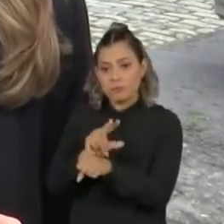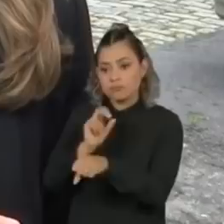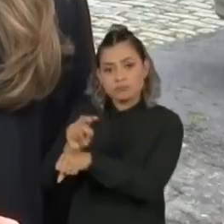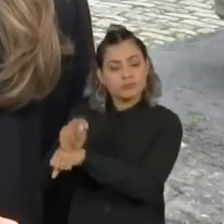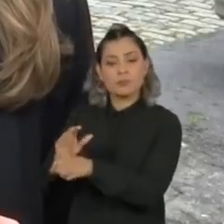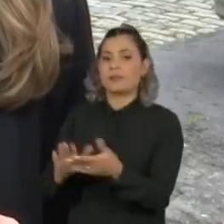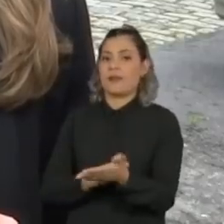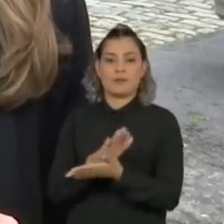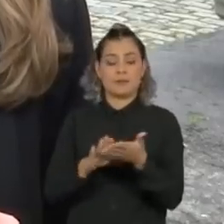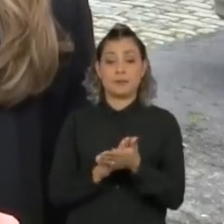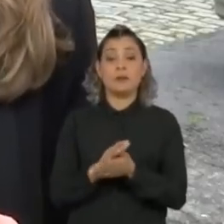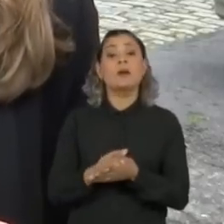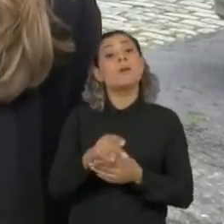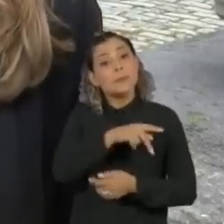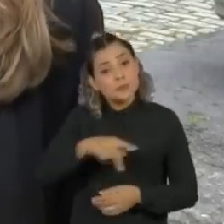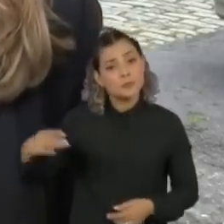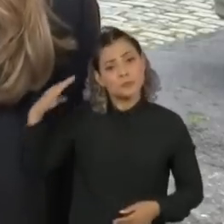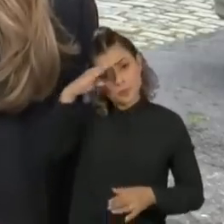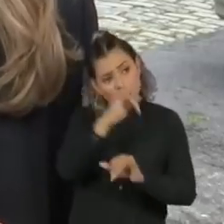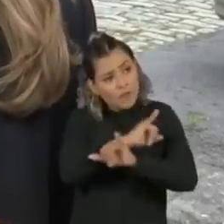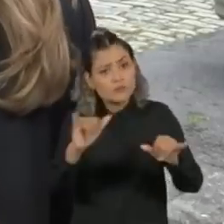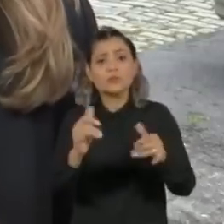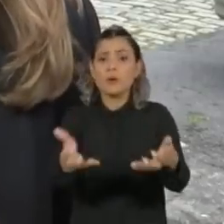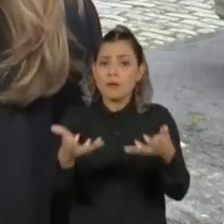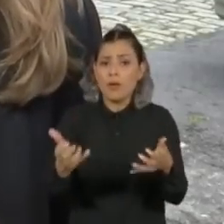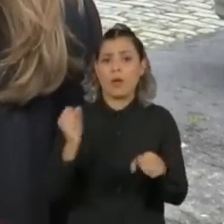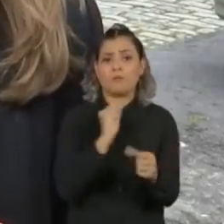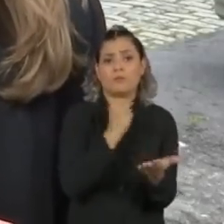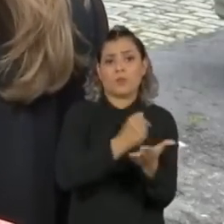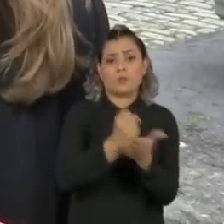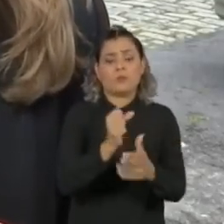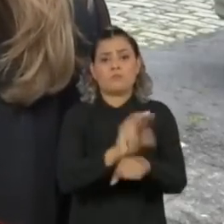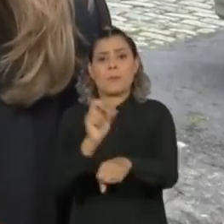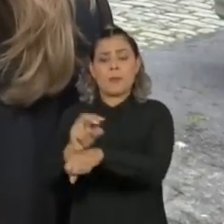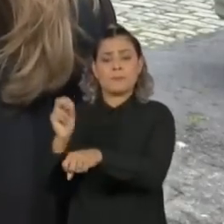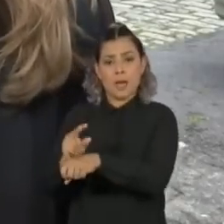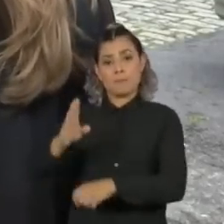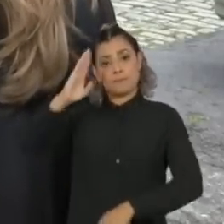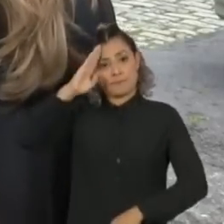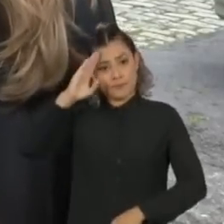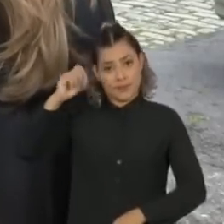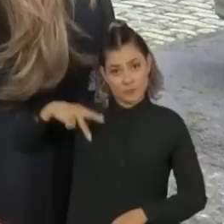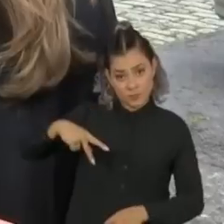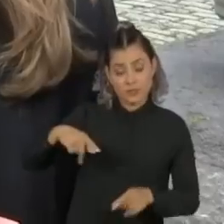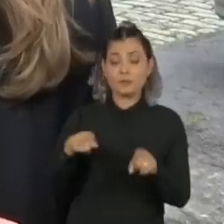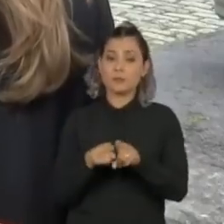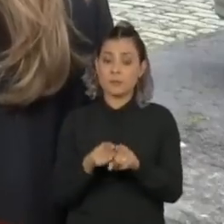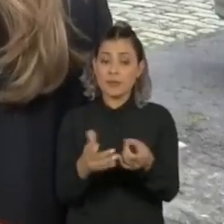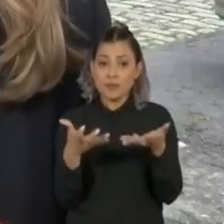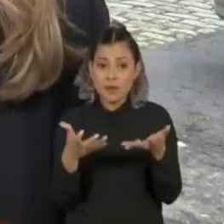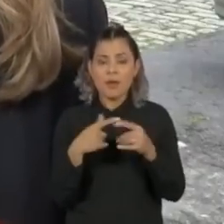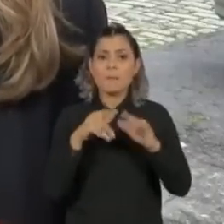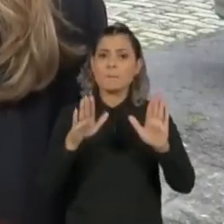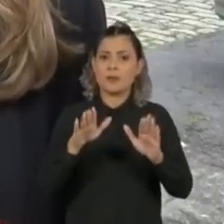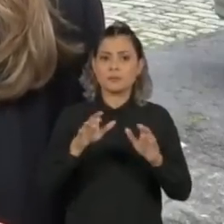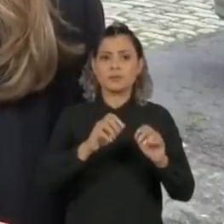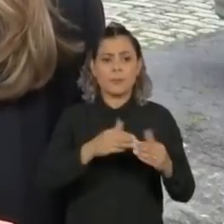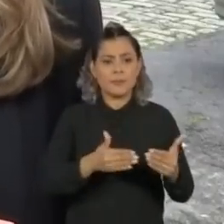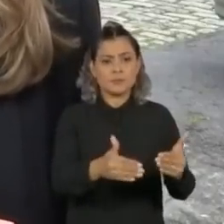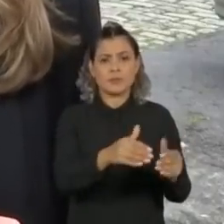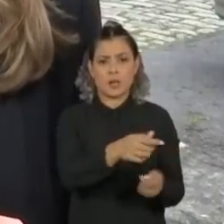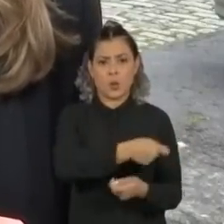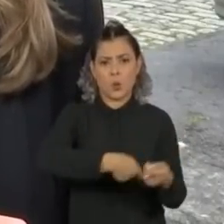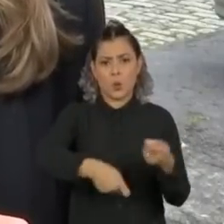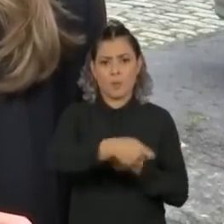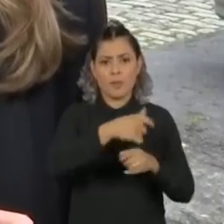o presidente Jair Bolsonaro anunciar a contratação de militares inativos e de servidores civis aposentados. O Ministério da Economia informou